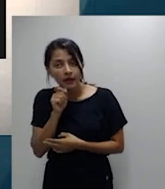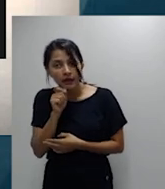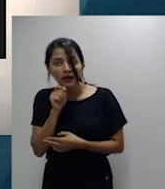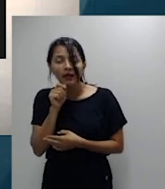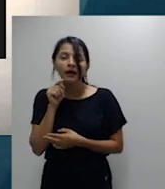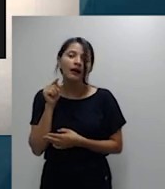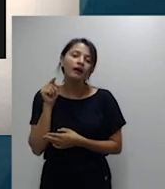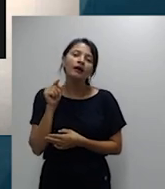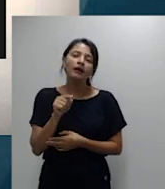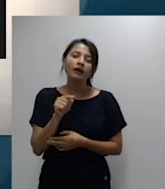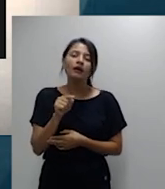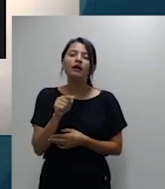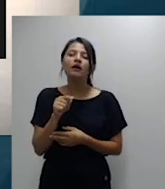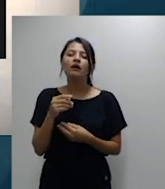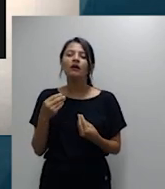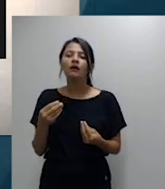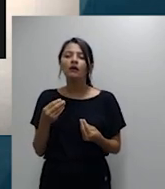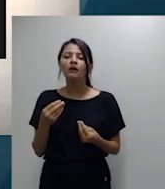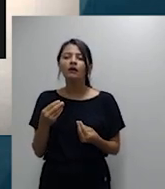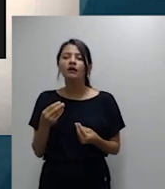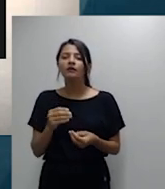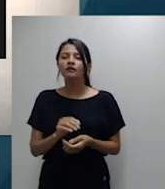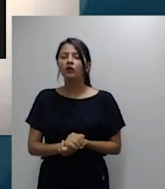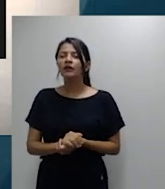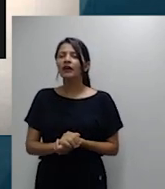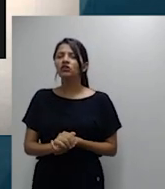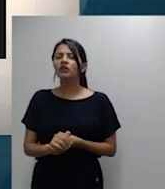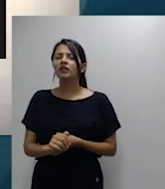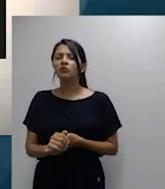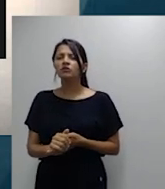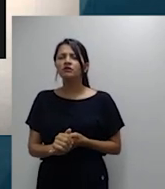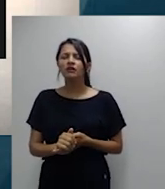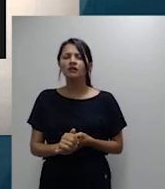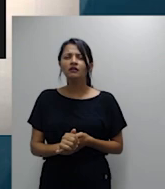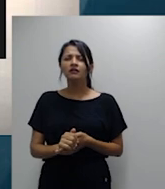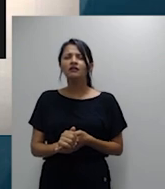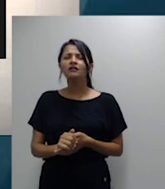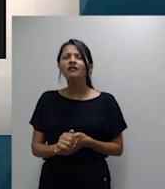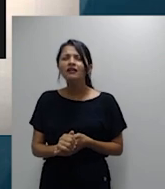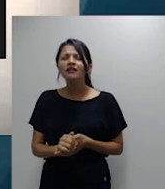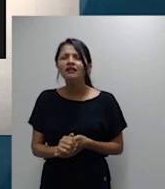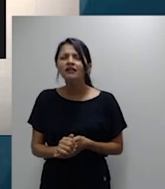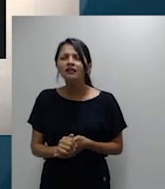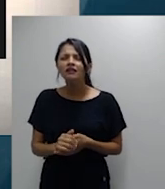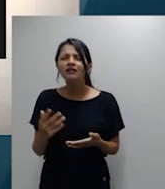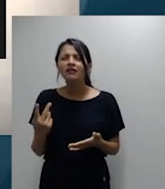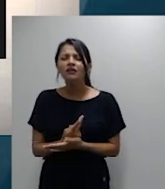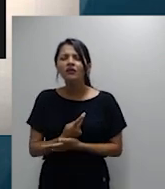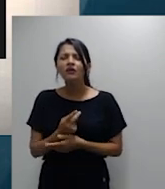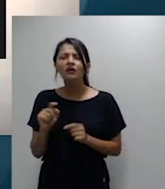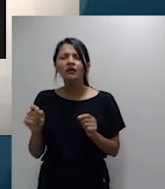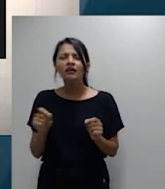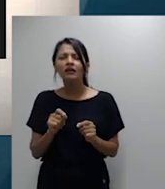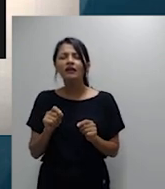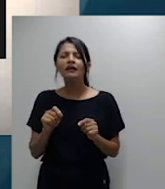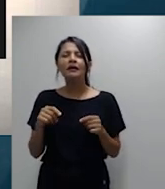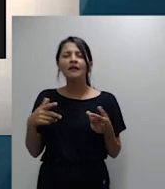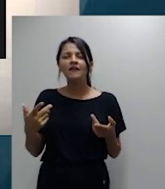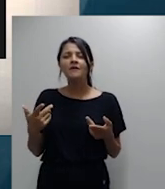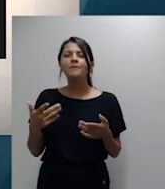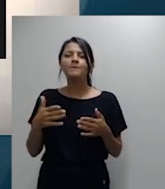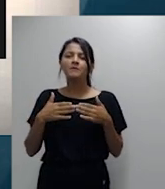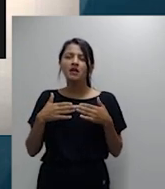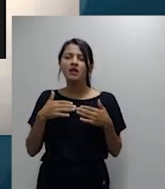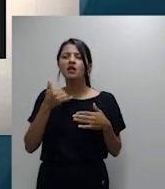desconto ocorrência o socorro é o pior rapidamente o gata venha